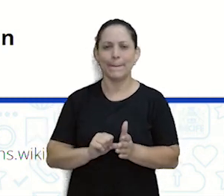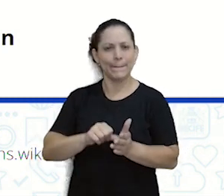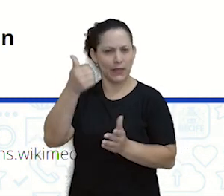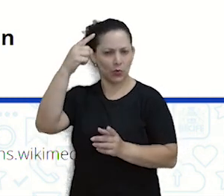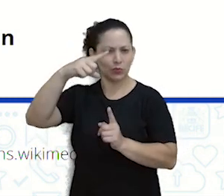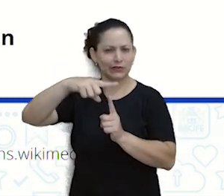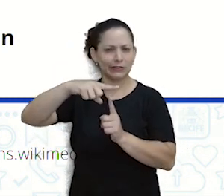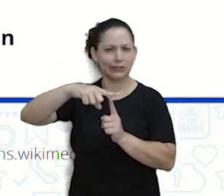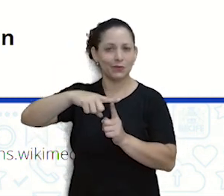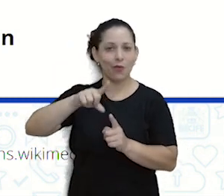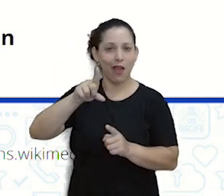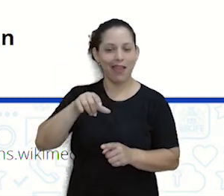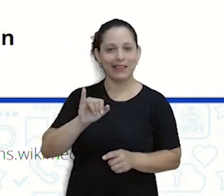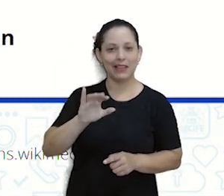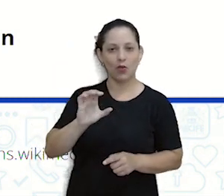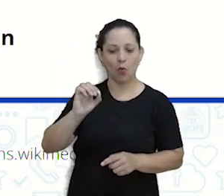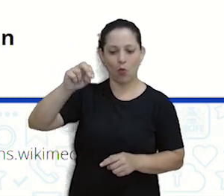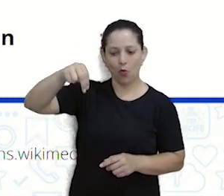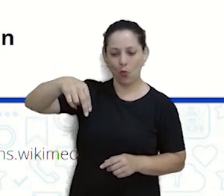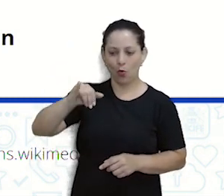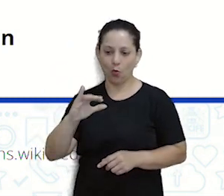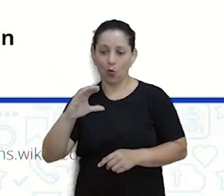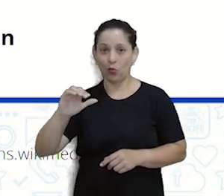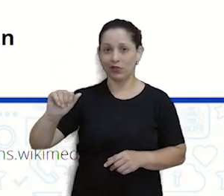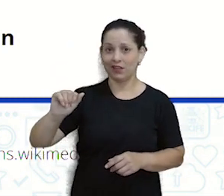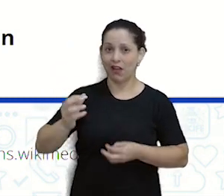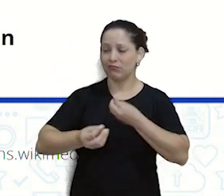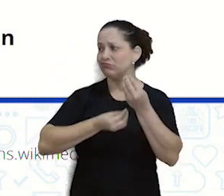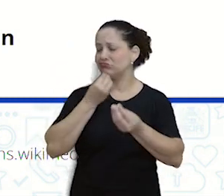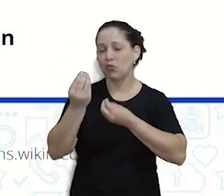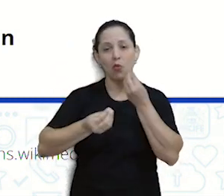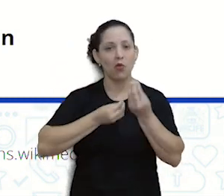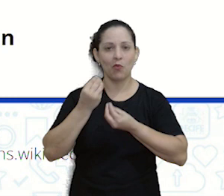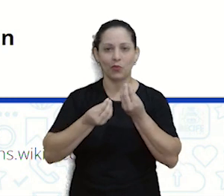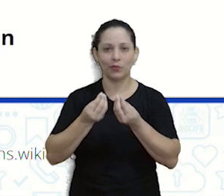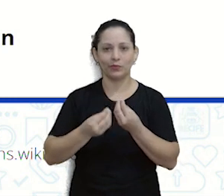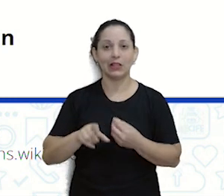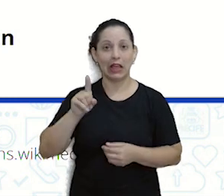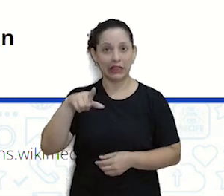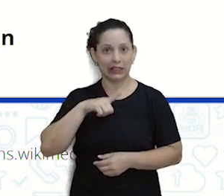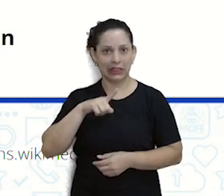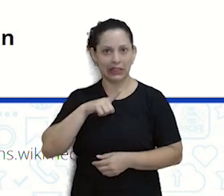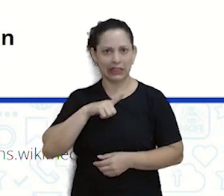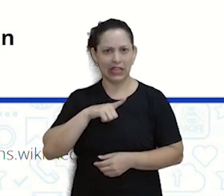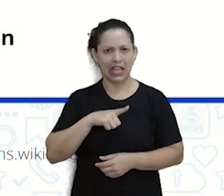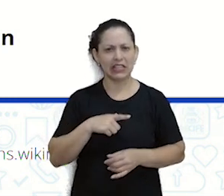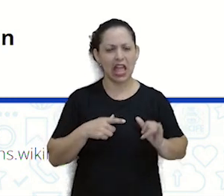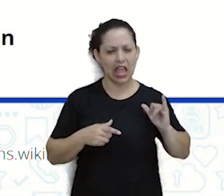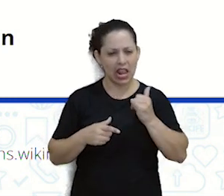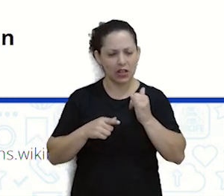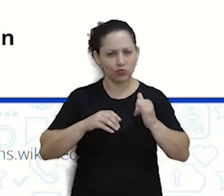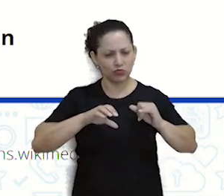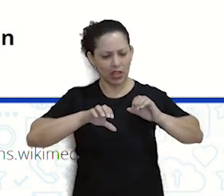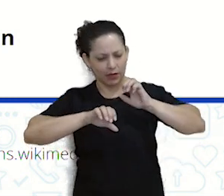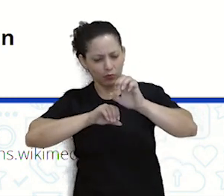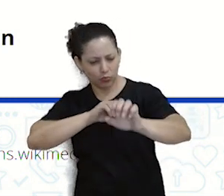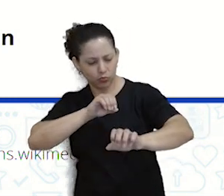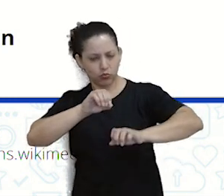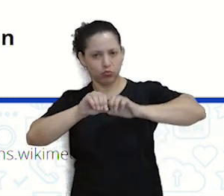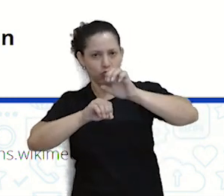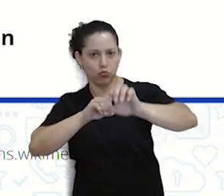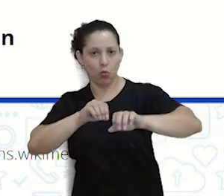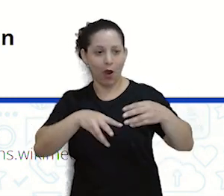A ligação iônica é a ligação onde os elétrons são doados ou recebidos pelos